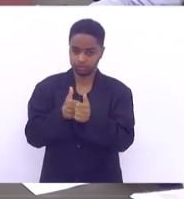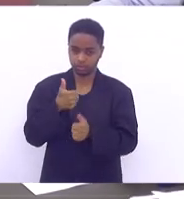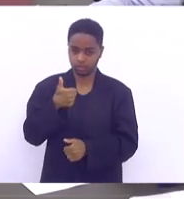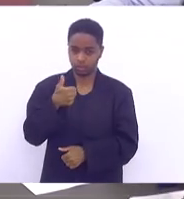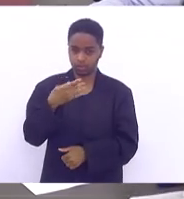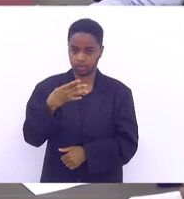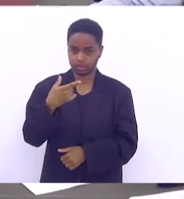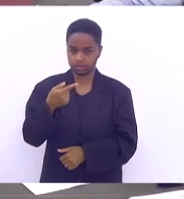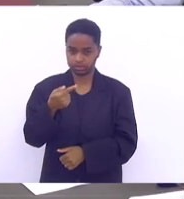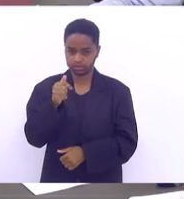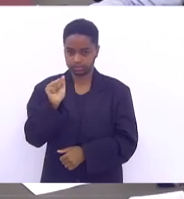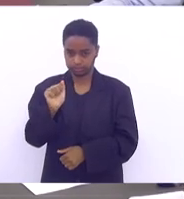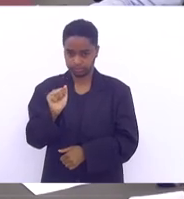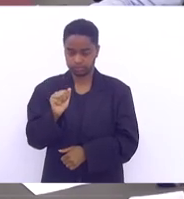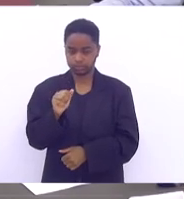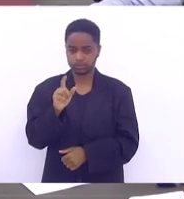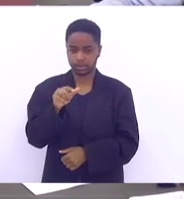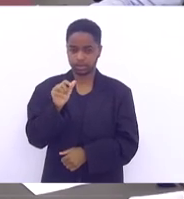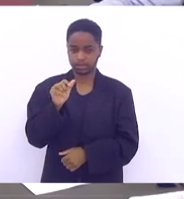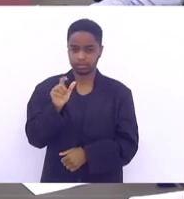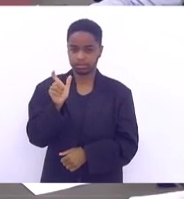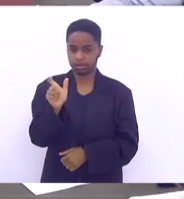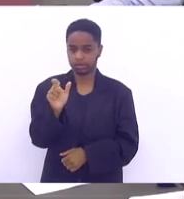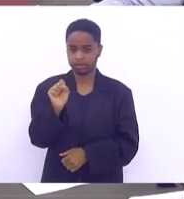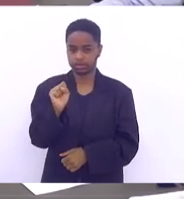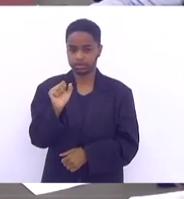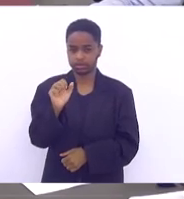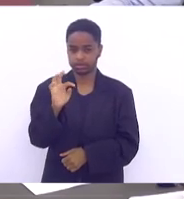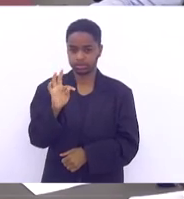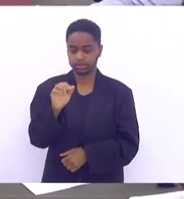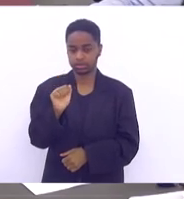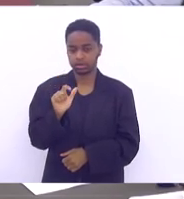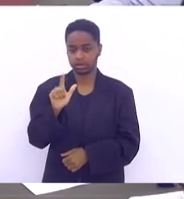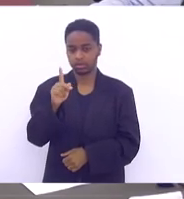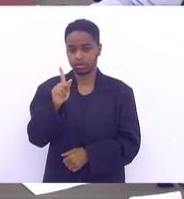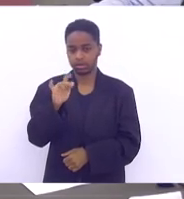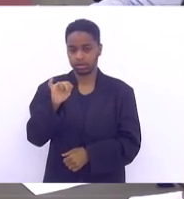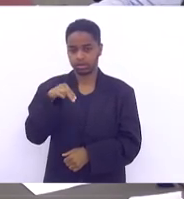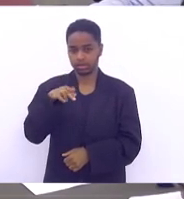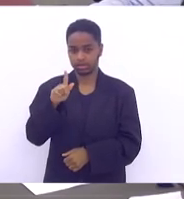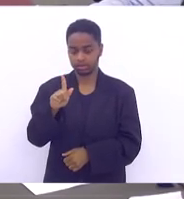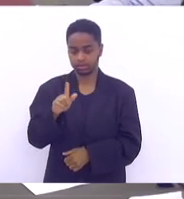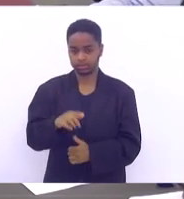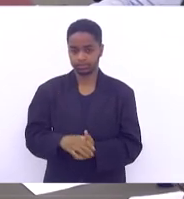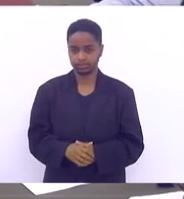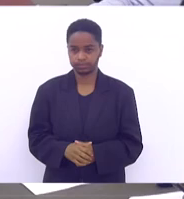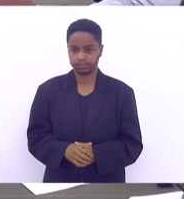está escrito. Aí deram esse apelido, crime de stalking, né? Stalking. É, talvez retirar o anglicanismo.